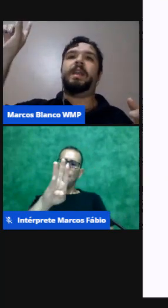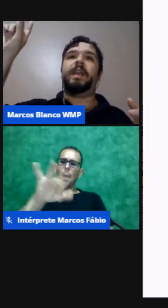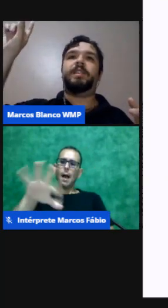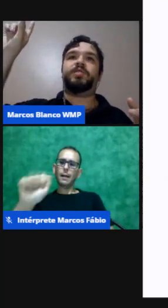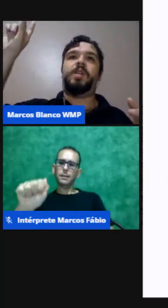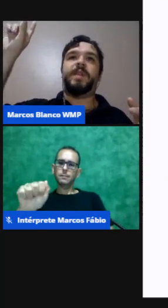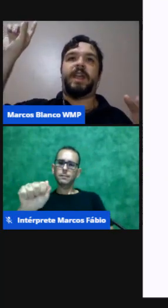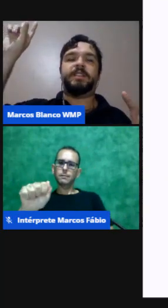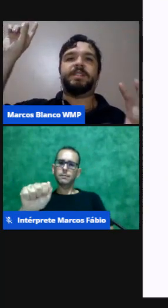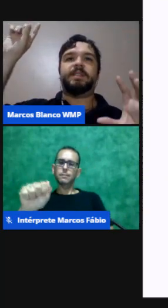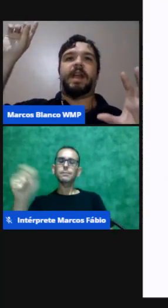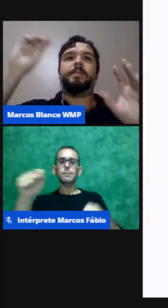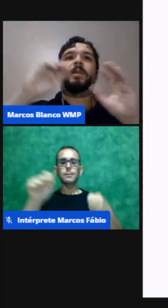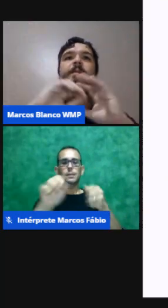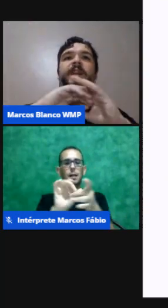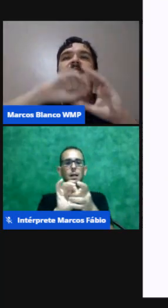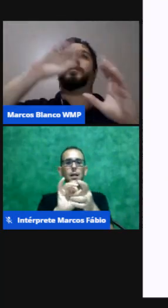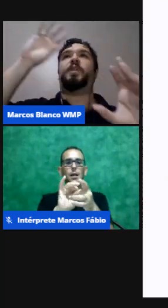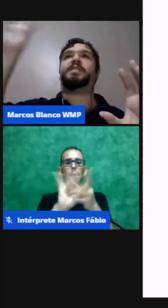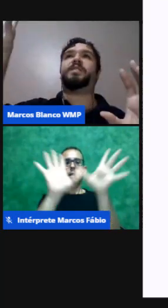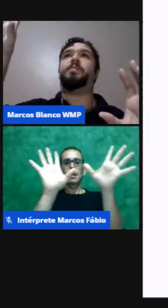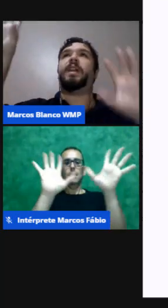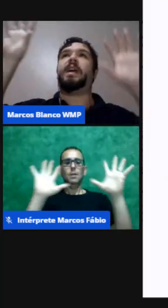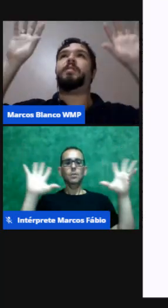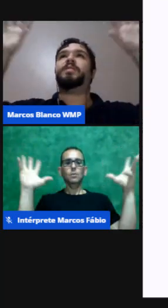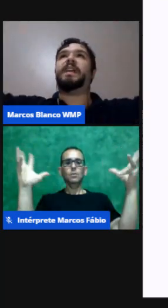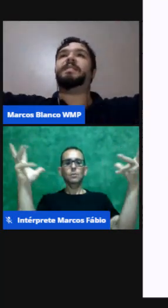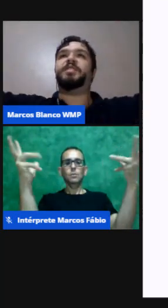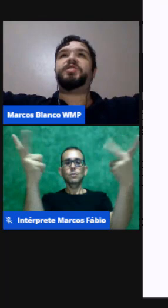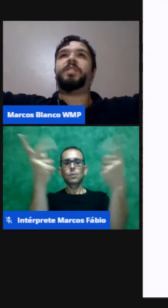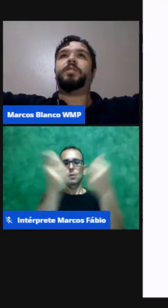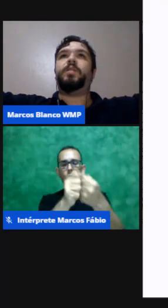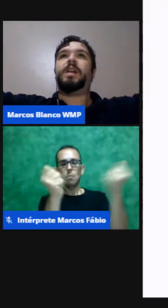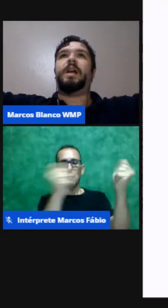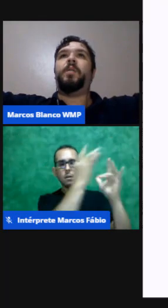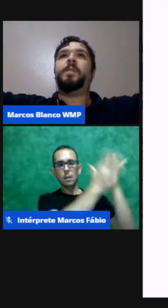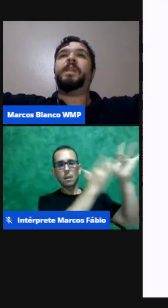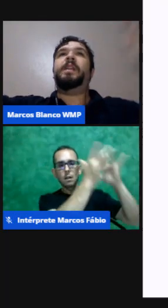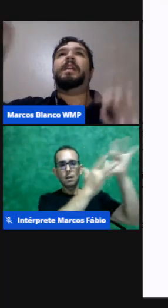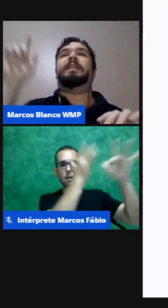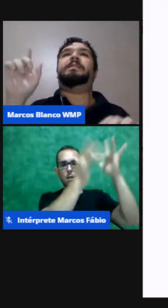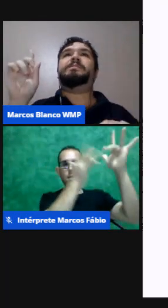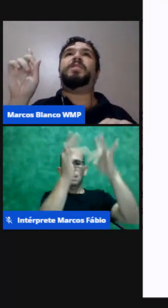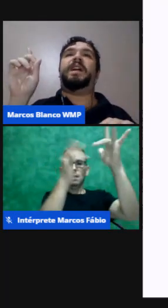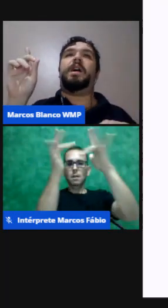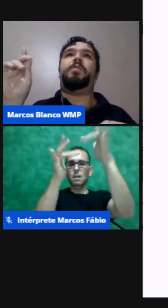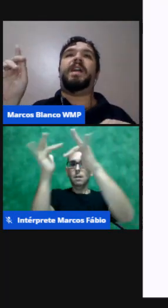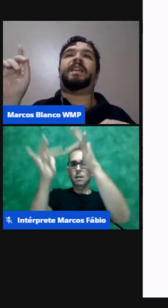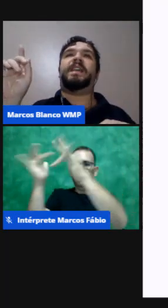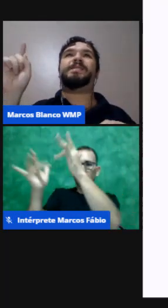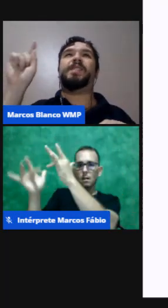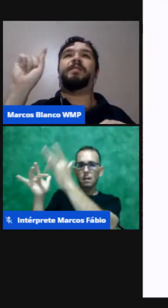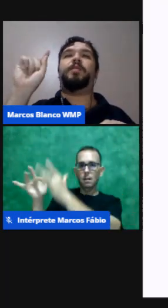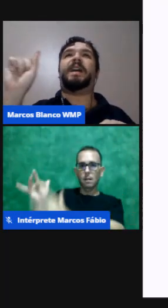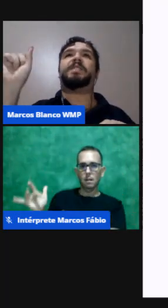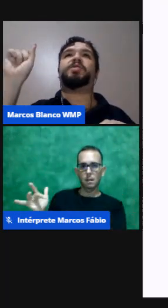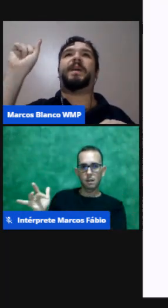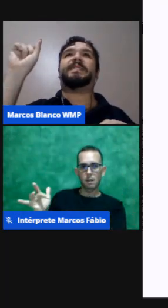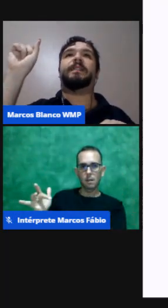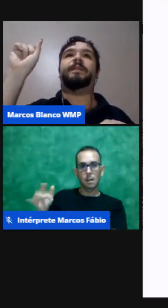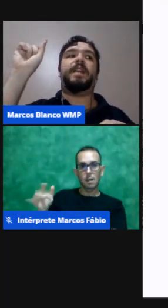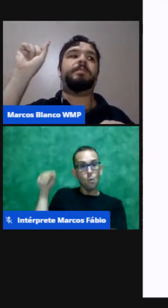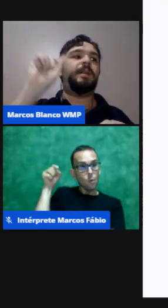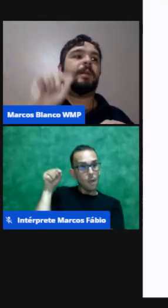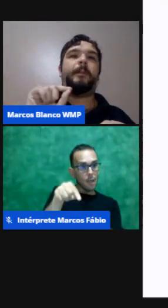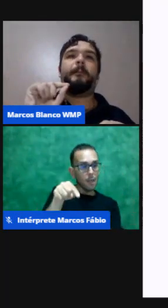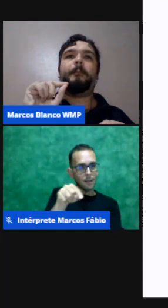liberar eles no ambiente, tá? Para que eles possam namorar com os Aedes aegypti que estão no local. O legal é que a Wolbachia